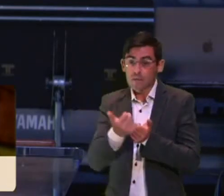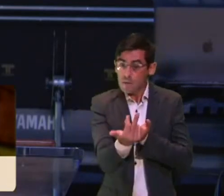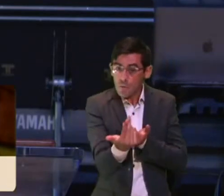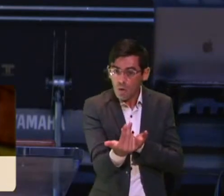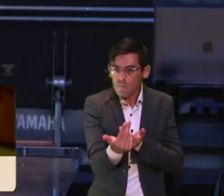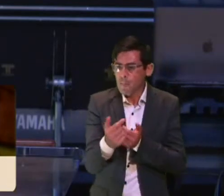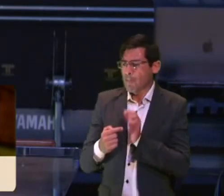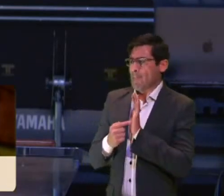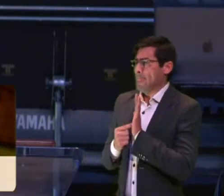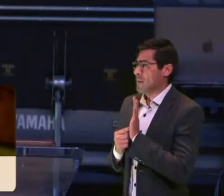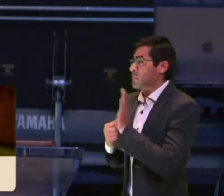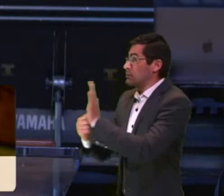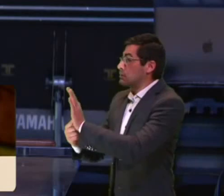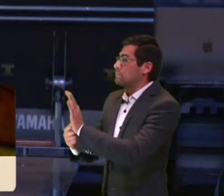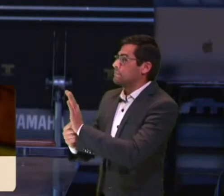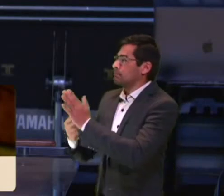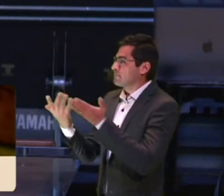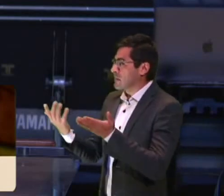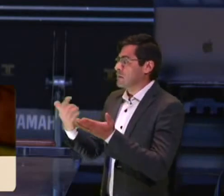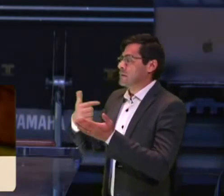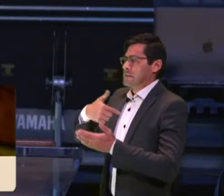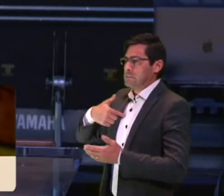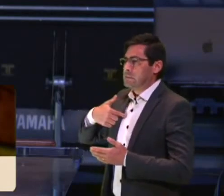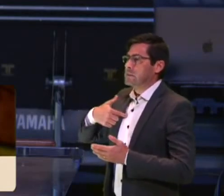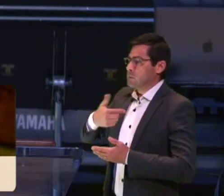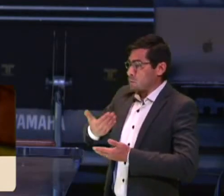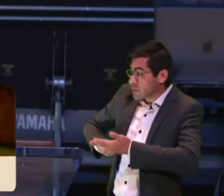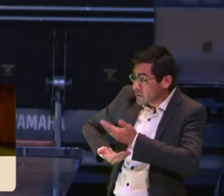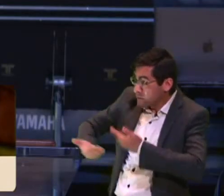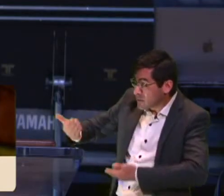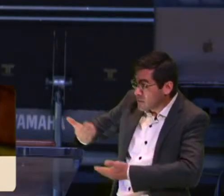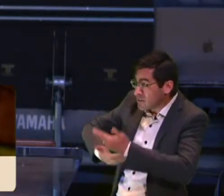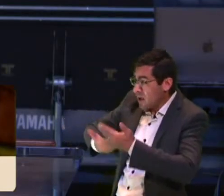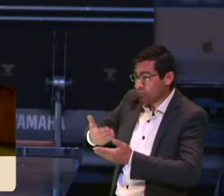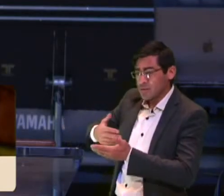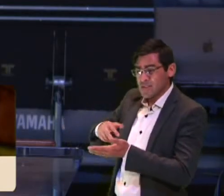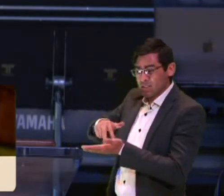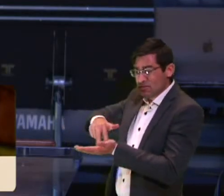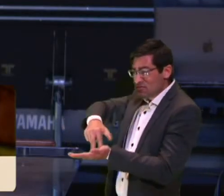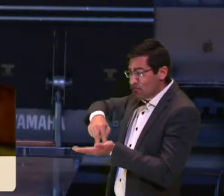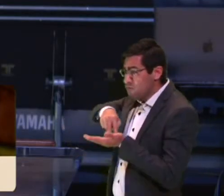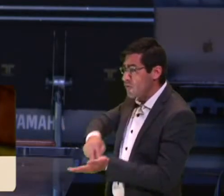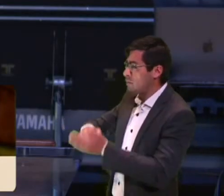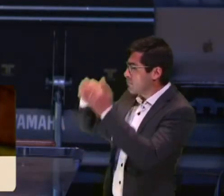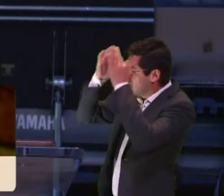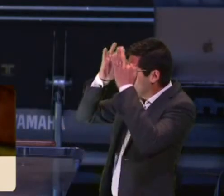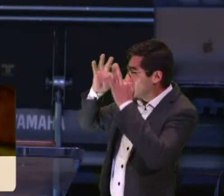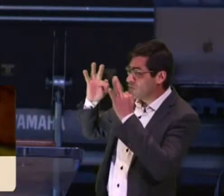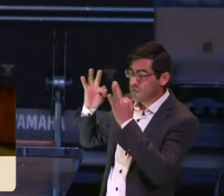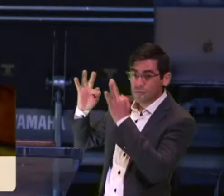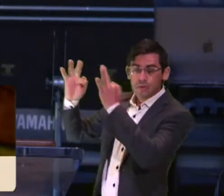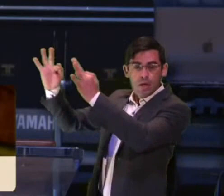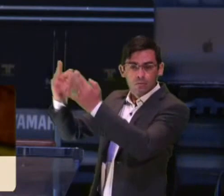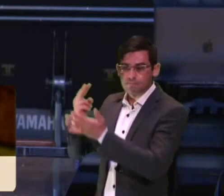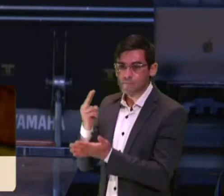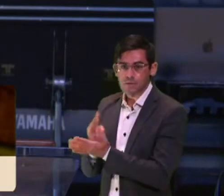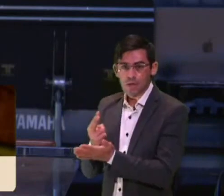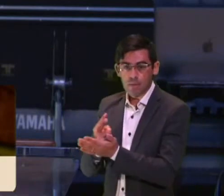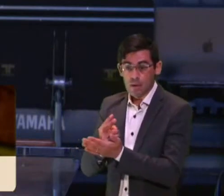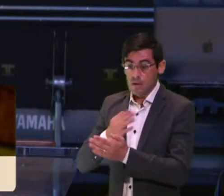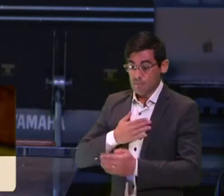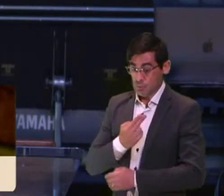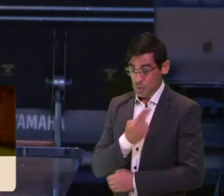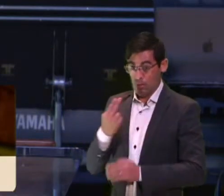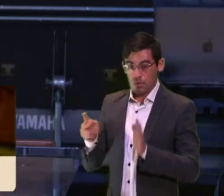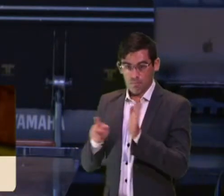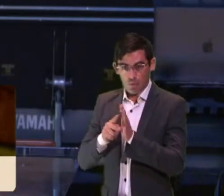se apresenta com essas credenciais, como o servo que se manteve fiel. E ele está falando aqui, não só em seu nome,